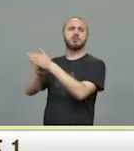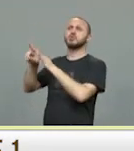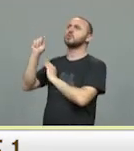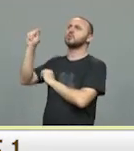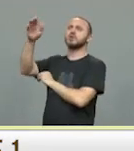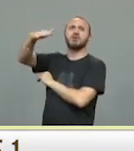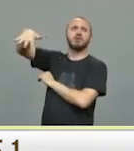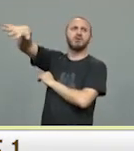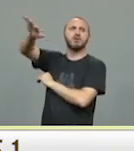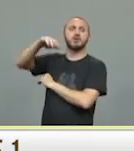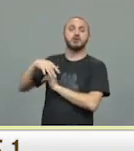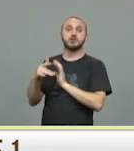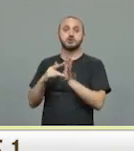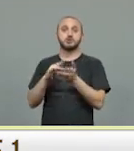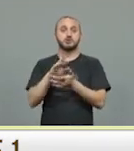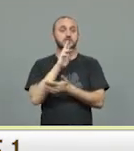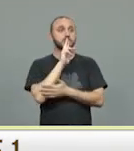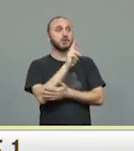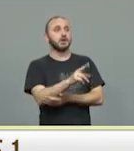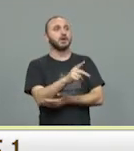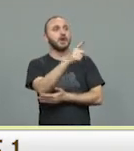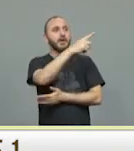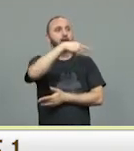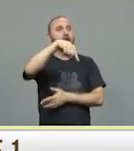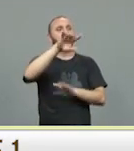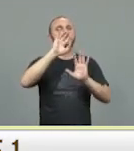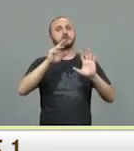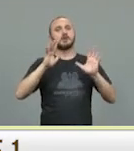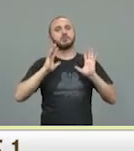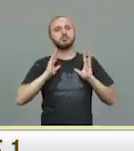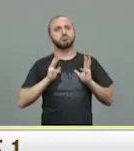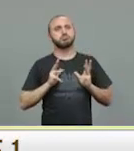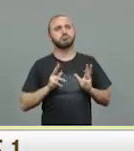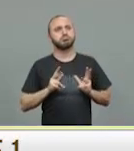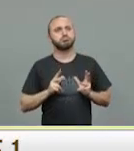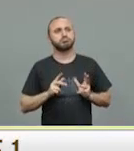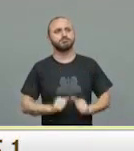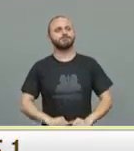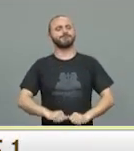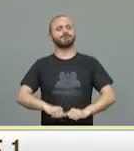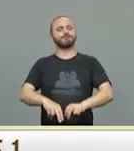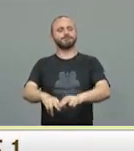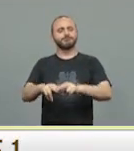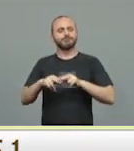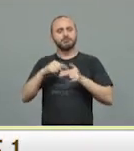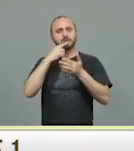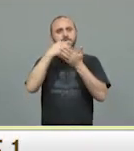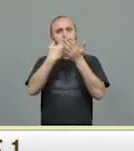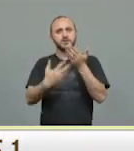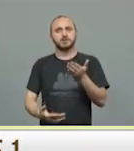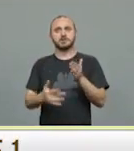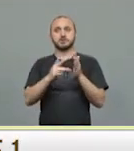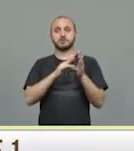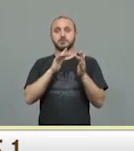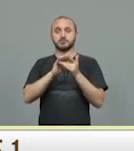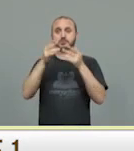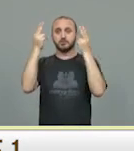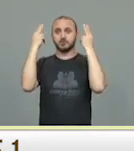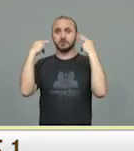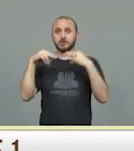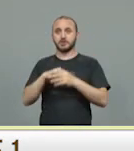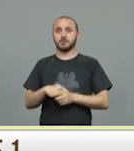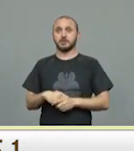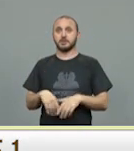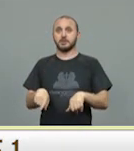São aqueles que lavaram suas vestes no sangue do cordeiro, nas